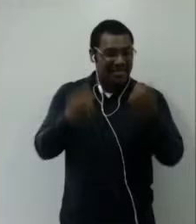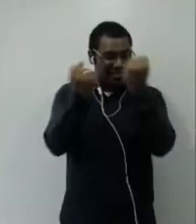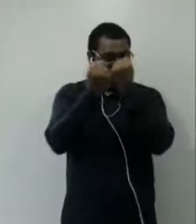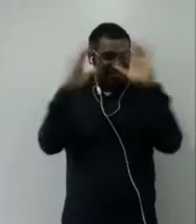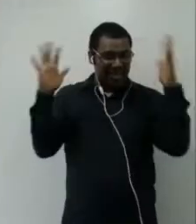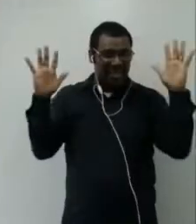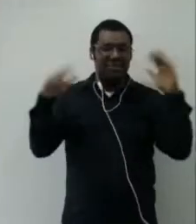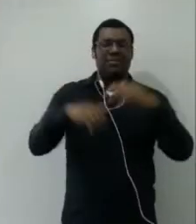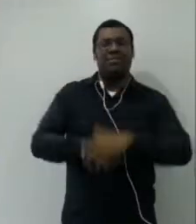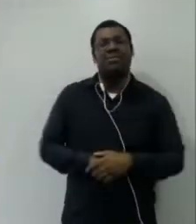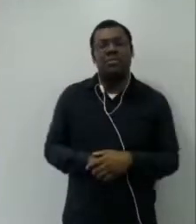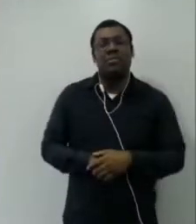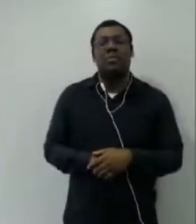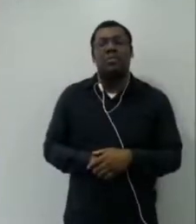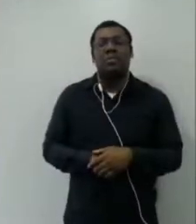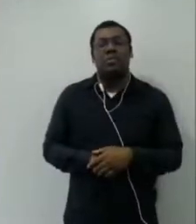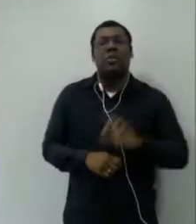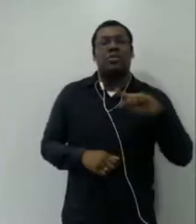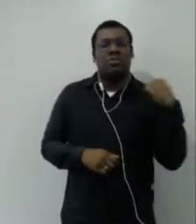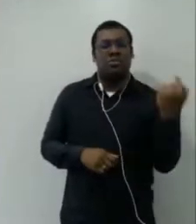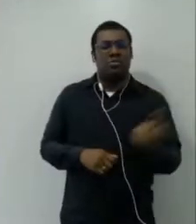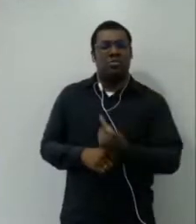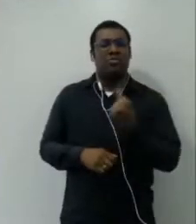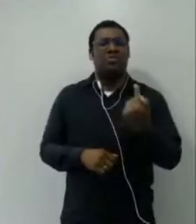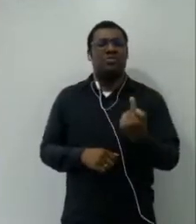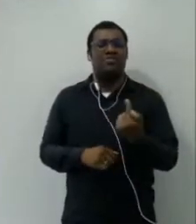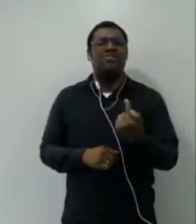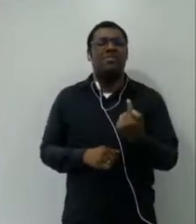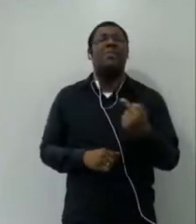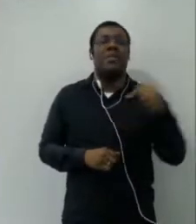nós, acredito eu.